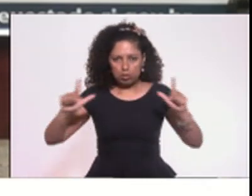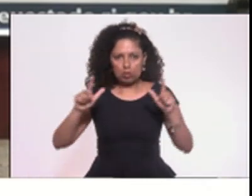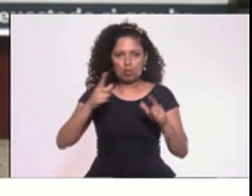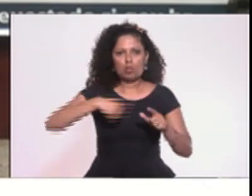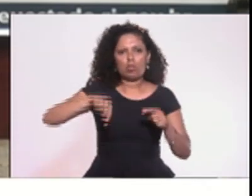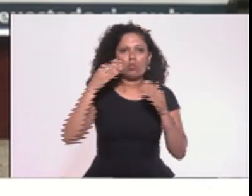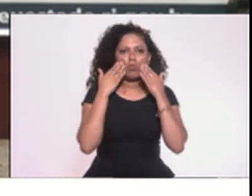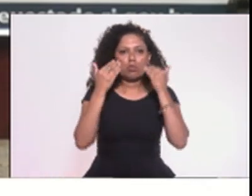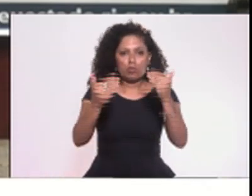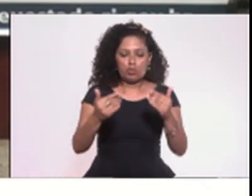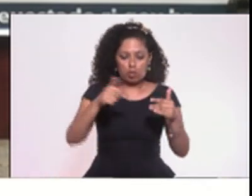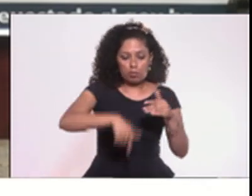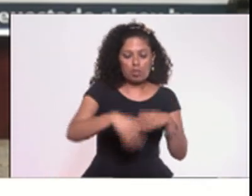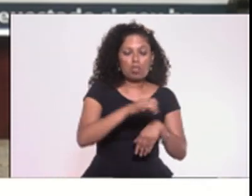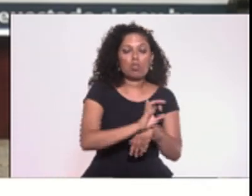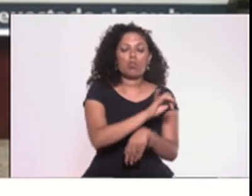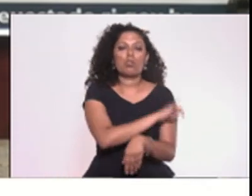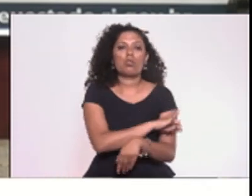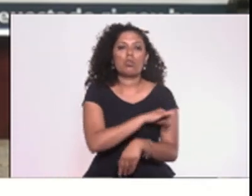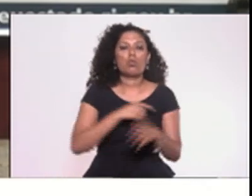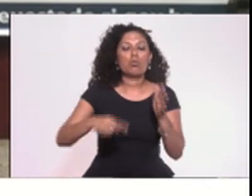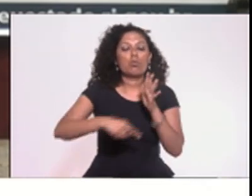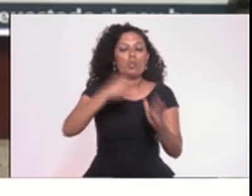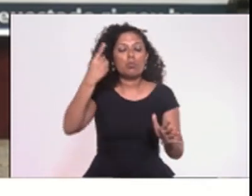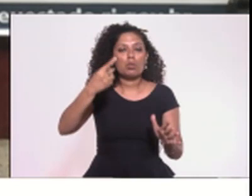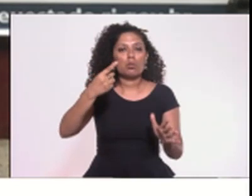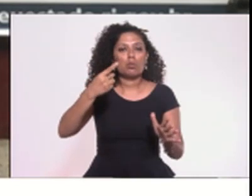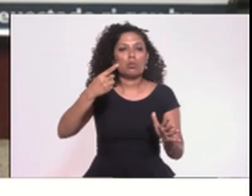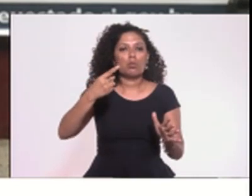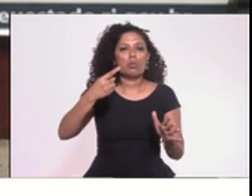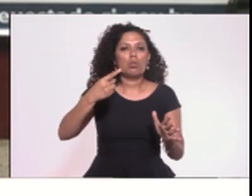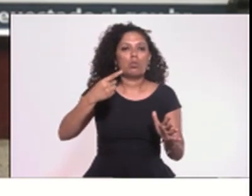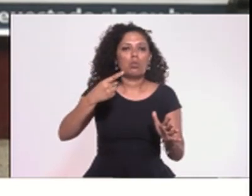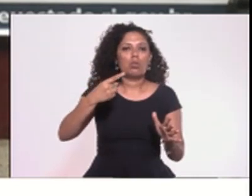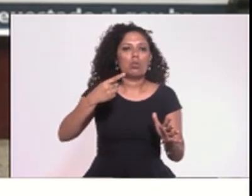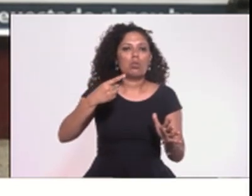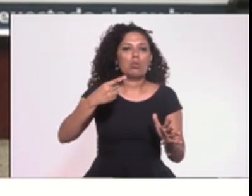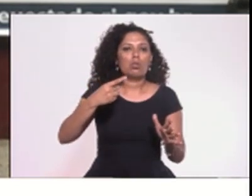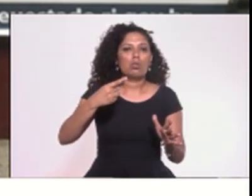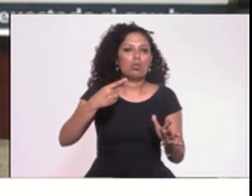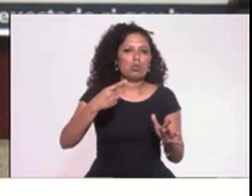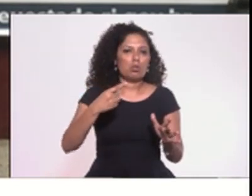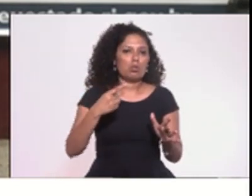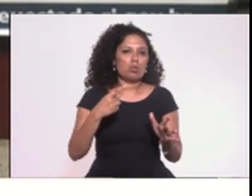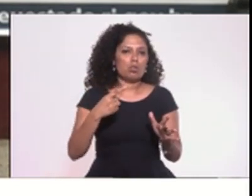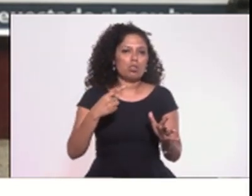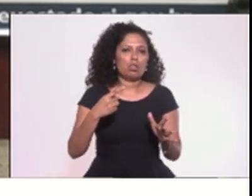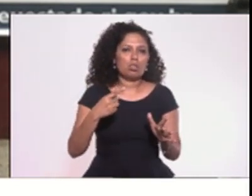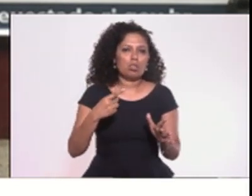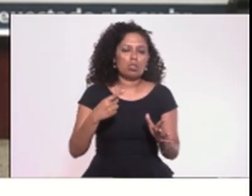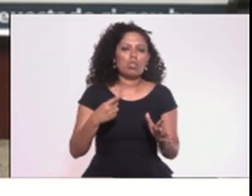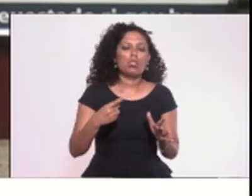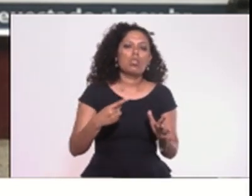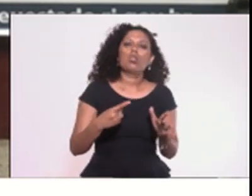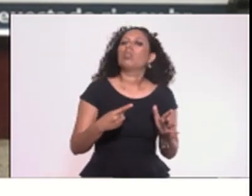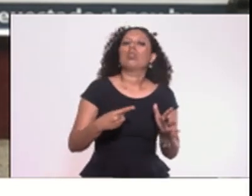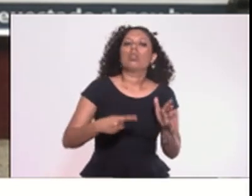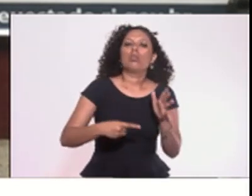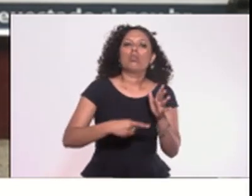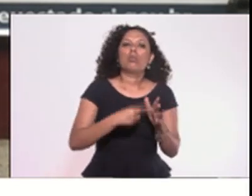nós trouxemos para o Rio o primeiro German Brazilian Bioeconomy Workshop. E isso